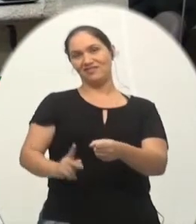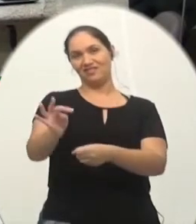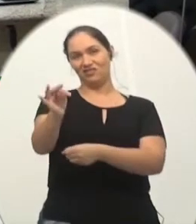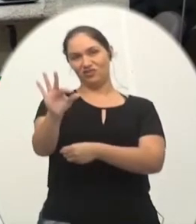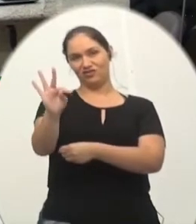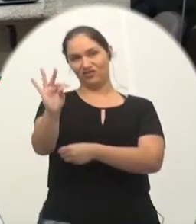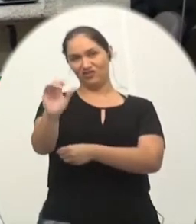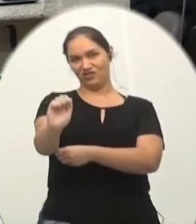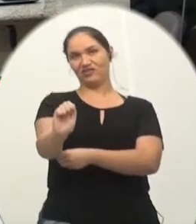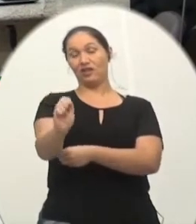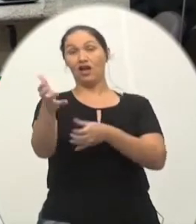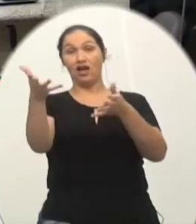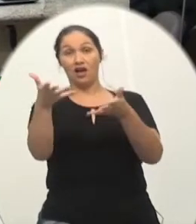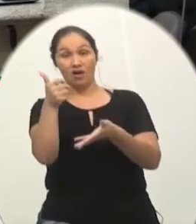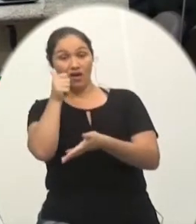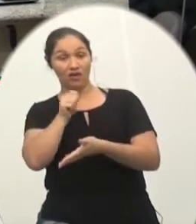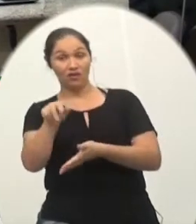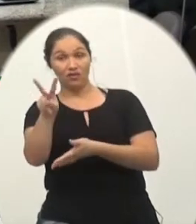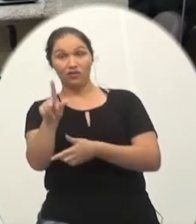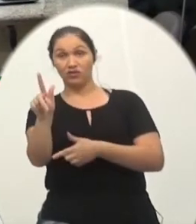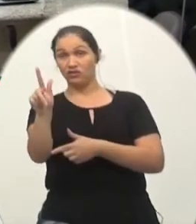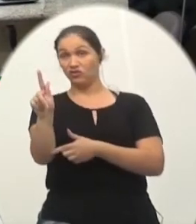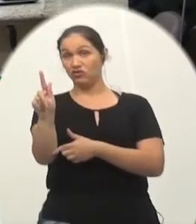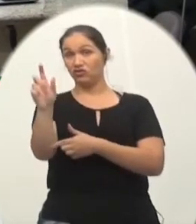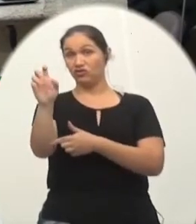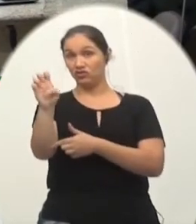a vereadora Giovanna Zanetti, do PSDB?